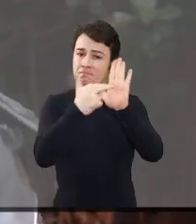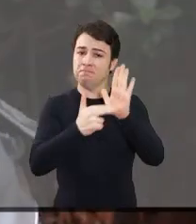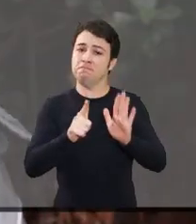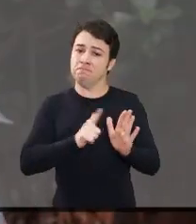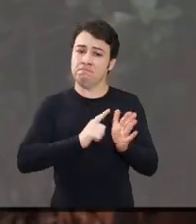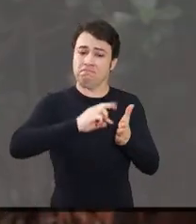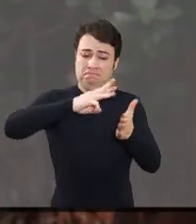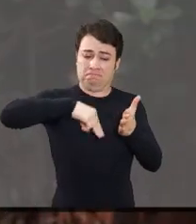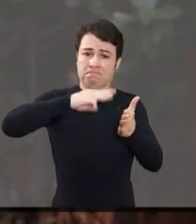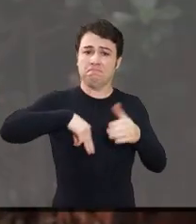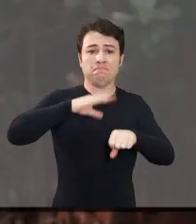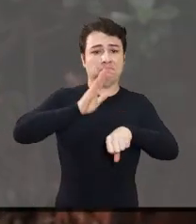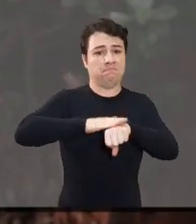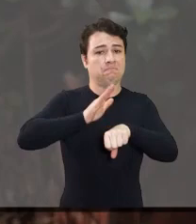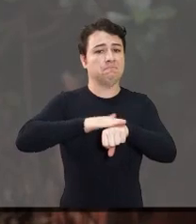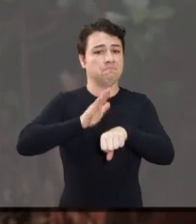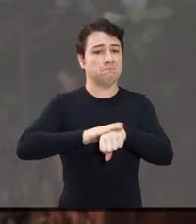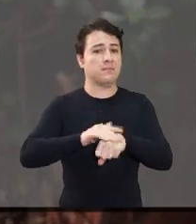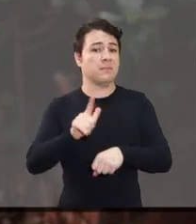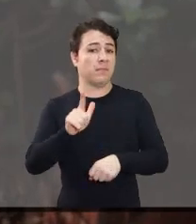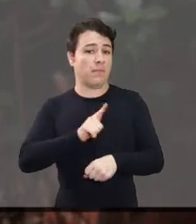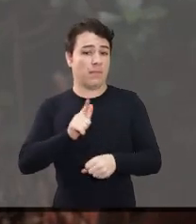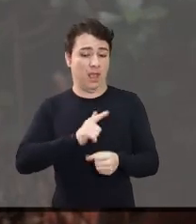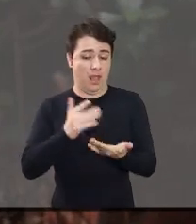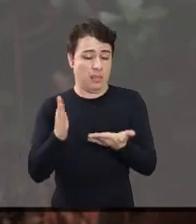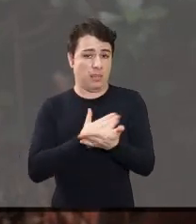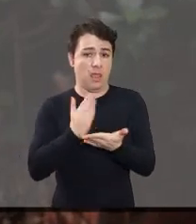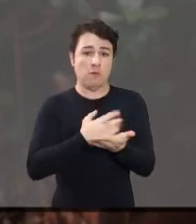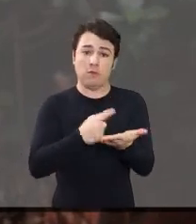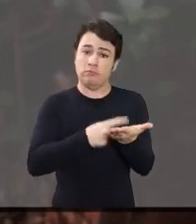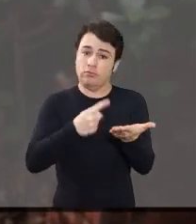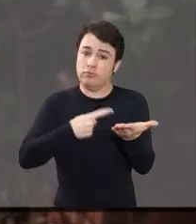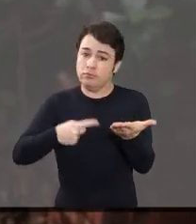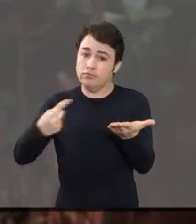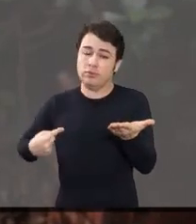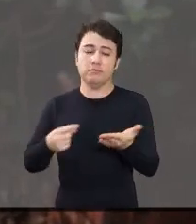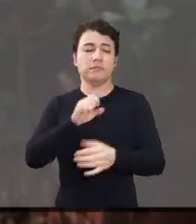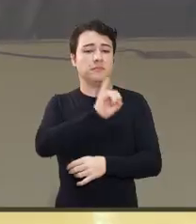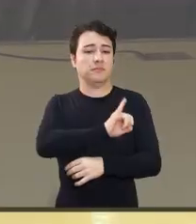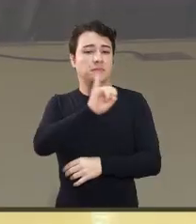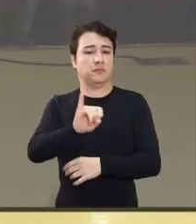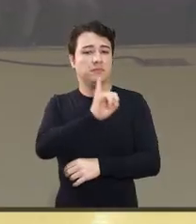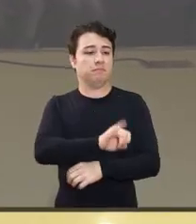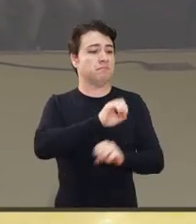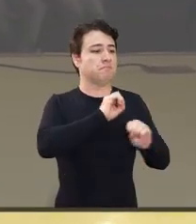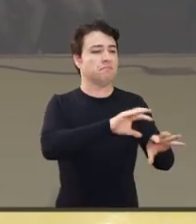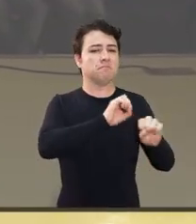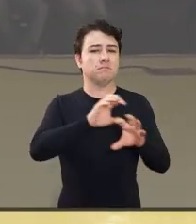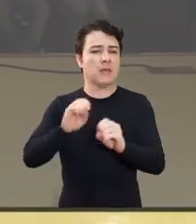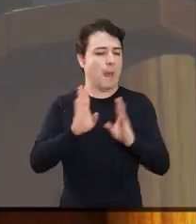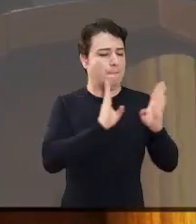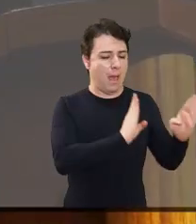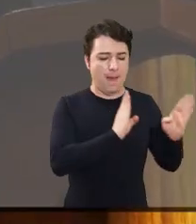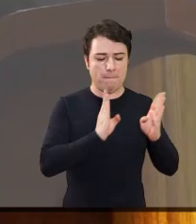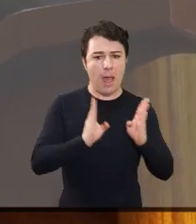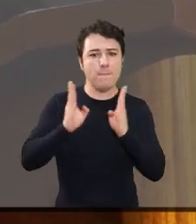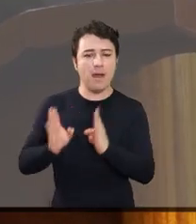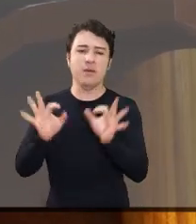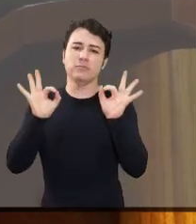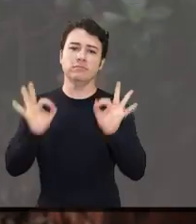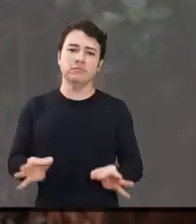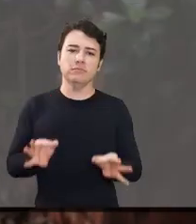O projeto ele tem toda uma metodologia própria, né, que foi formalizada dentro de um padrão de convênio. Ele